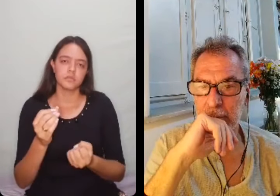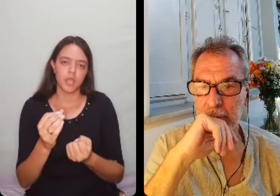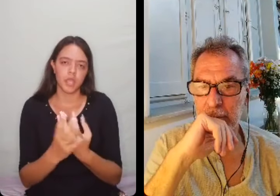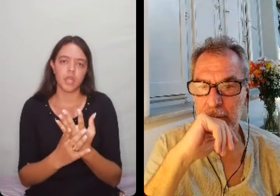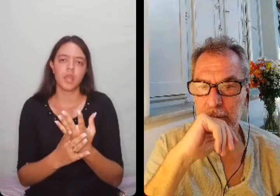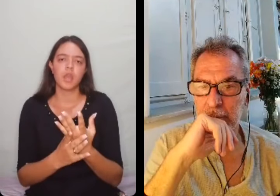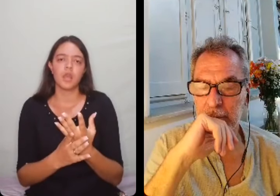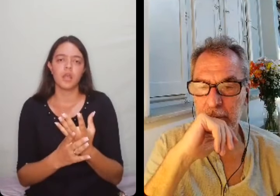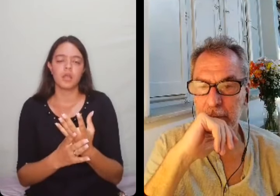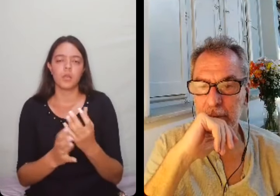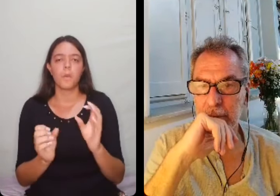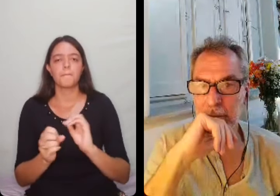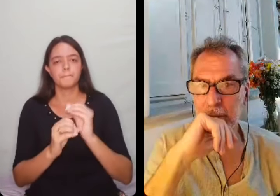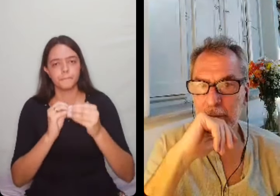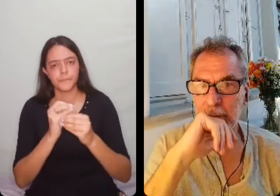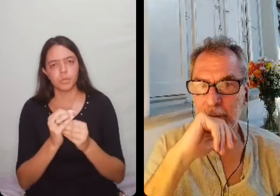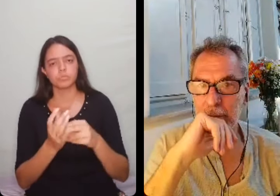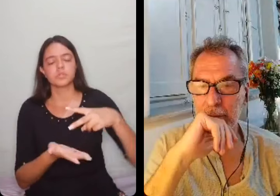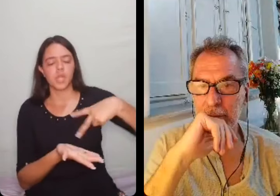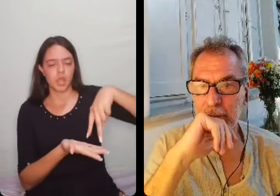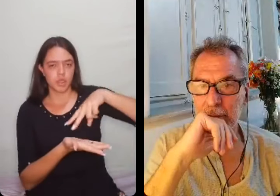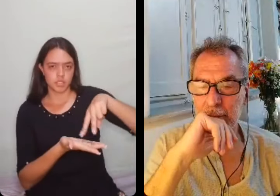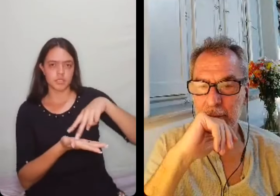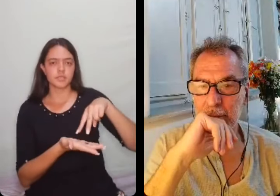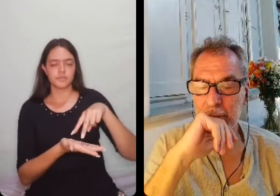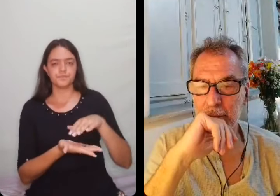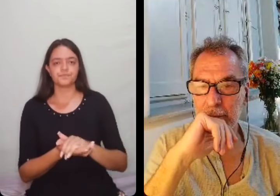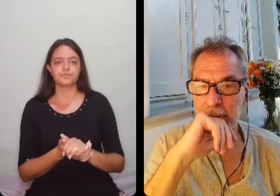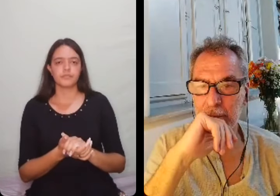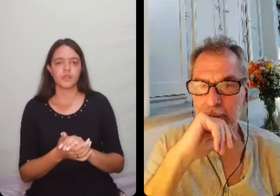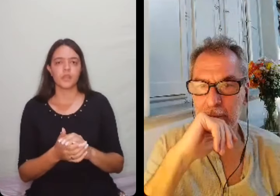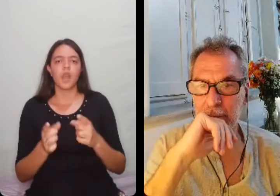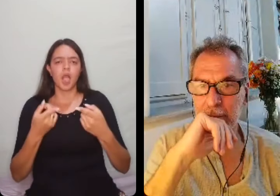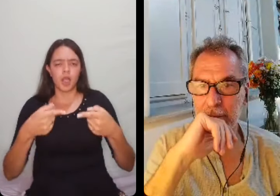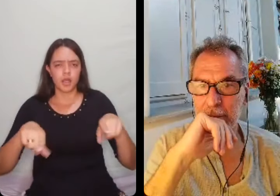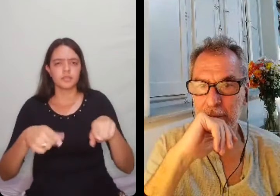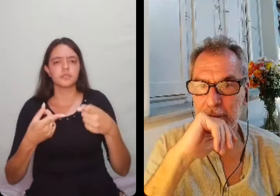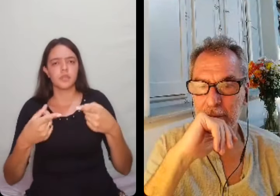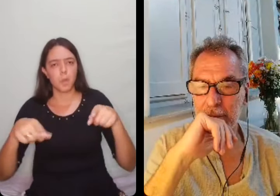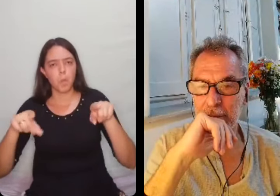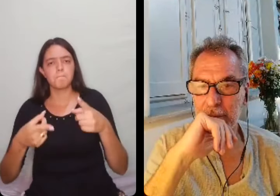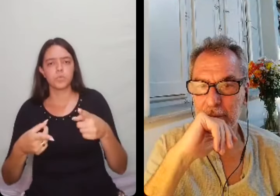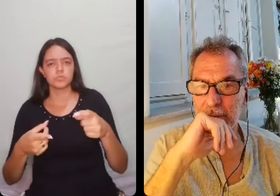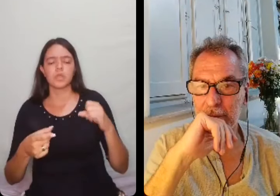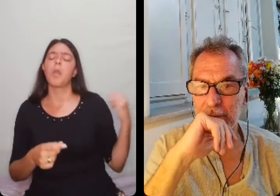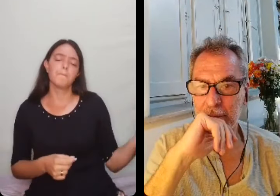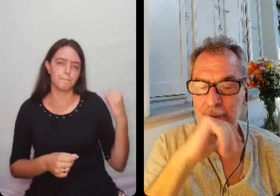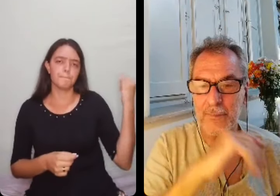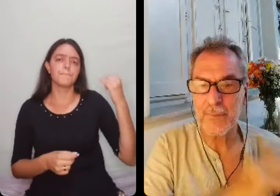daí. Então, a trilha foi bem importante no processo criativo.